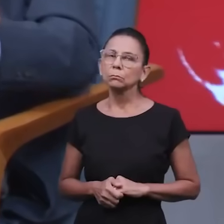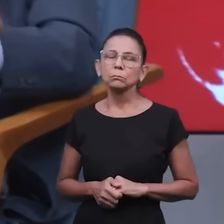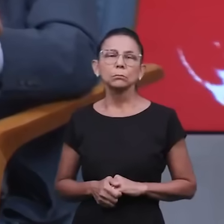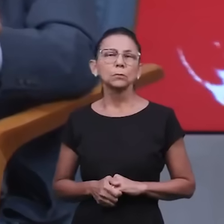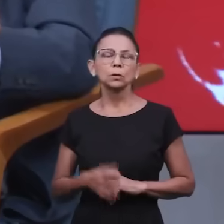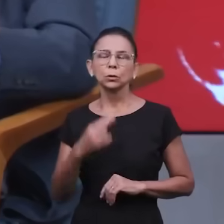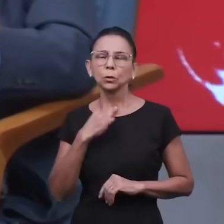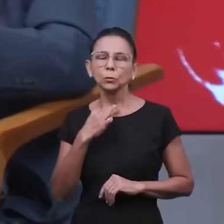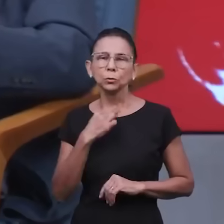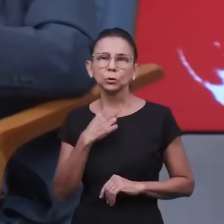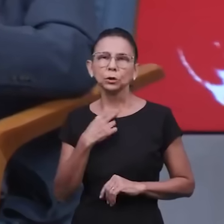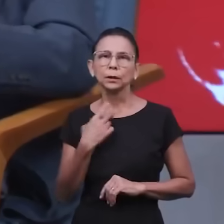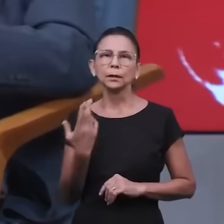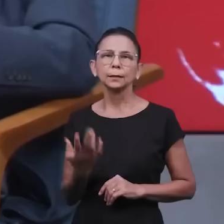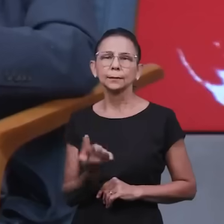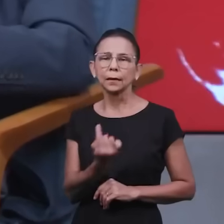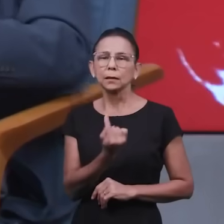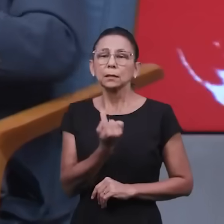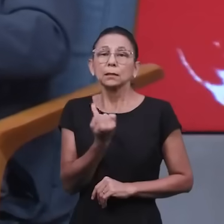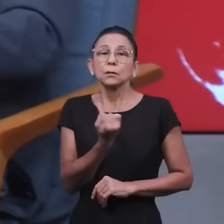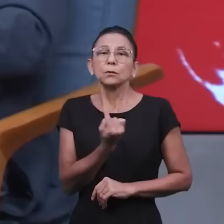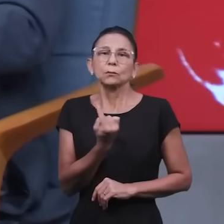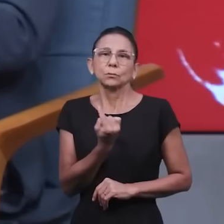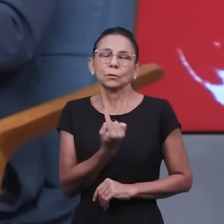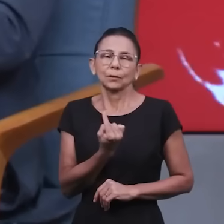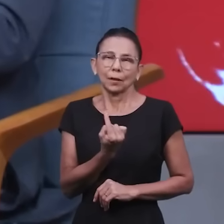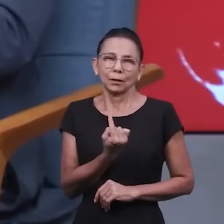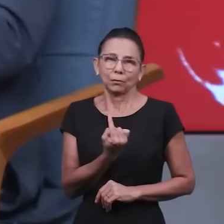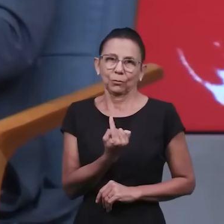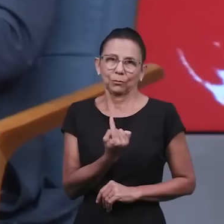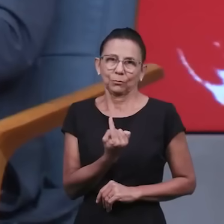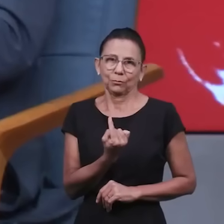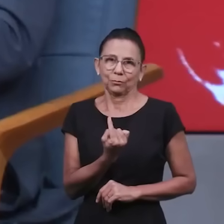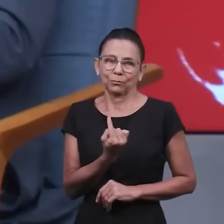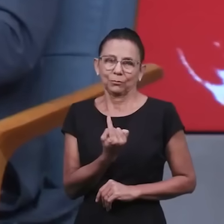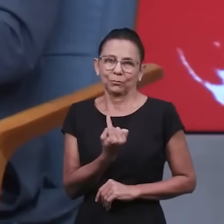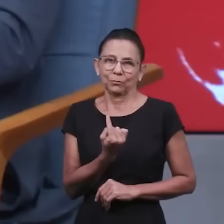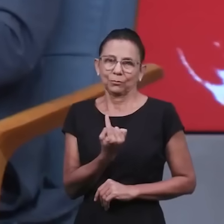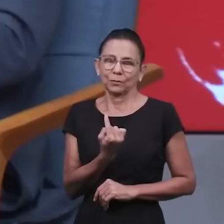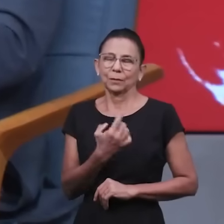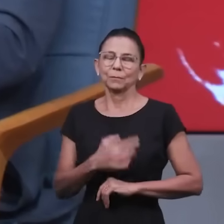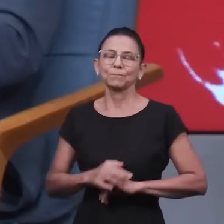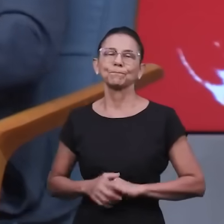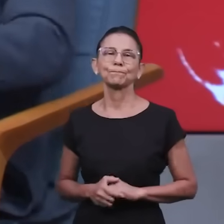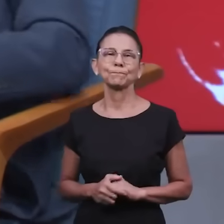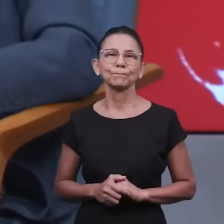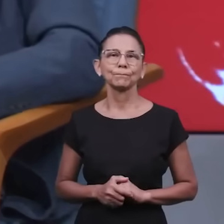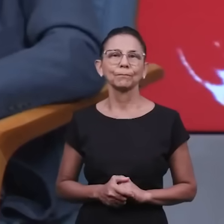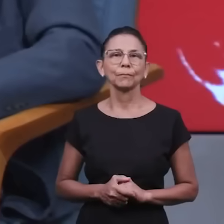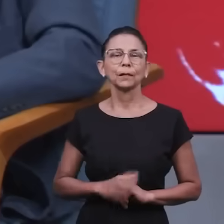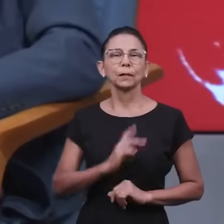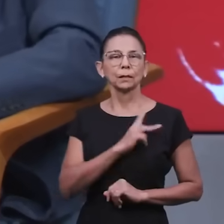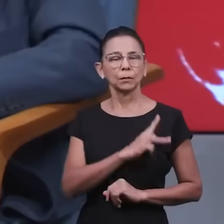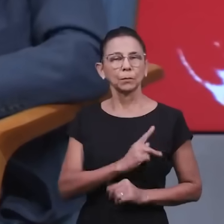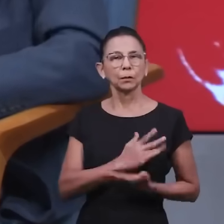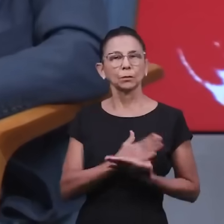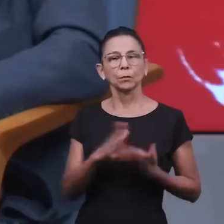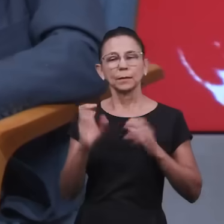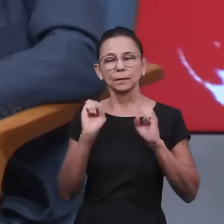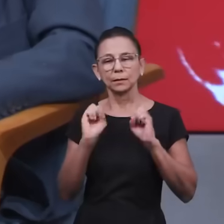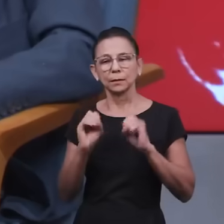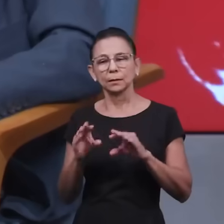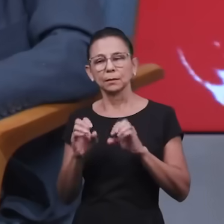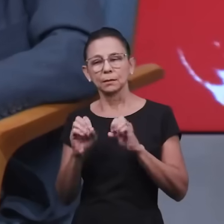Paulo observa tudo bem e começa já nas suas cartas, ensinando às igrejas o